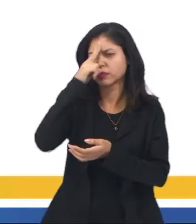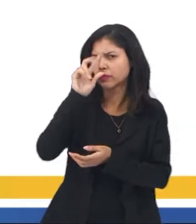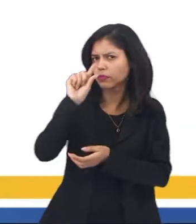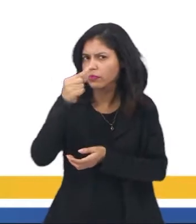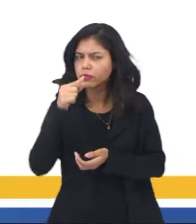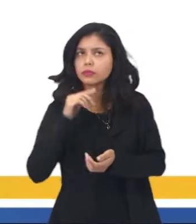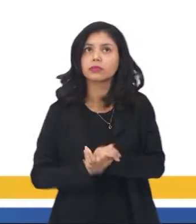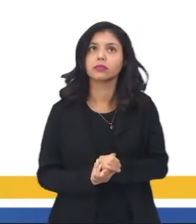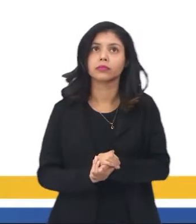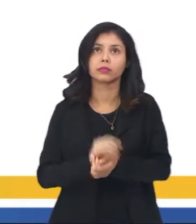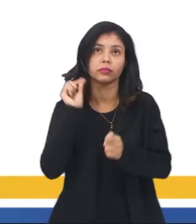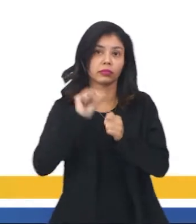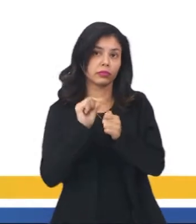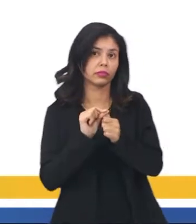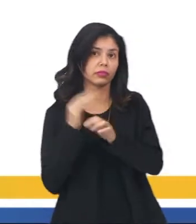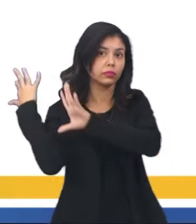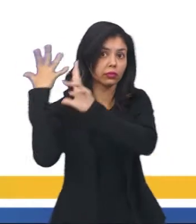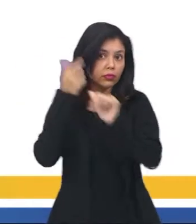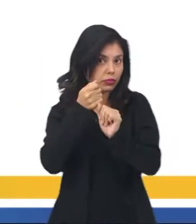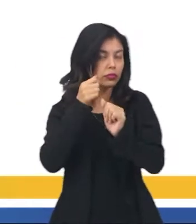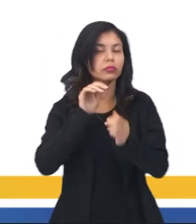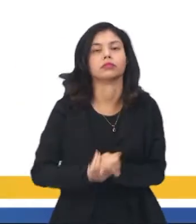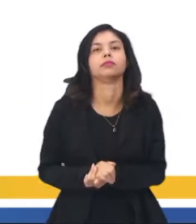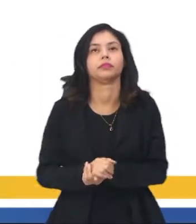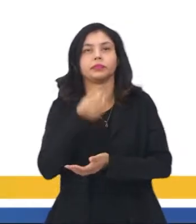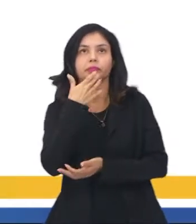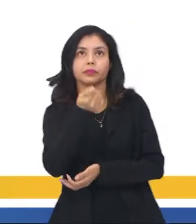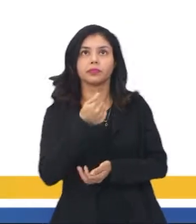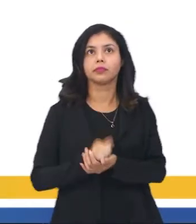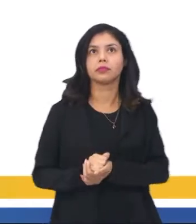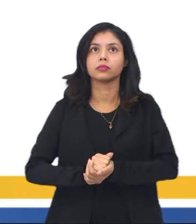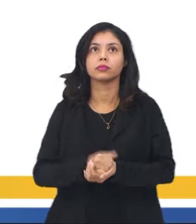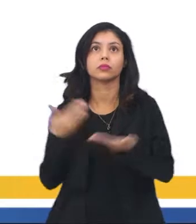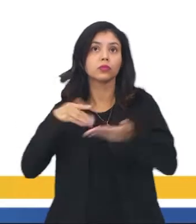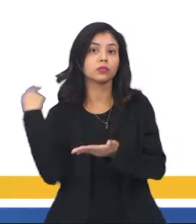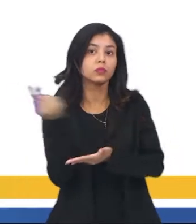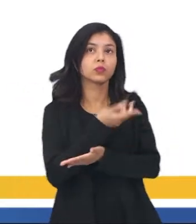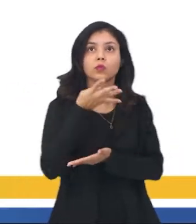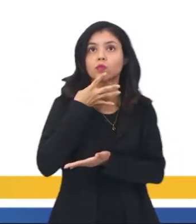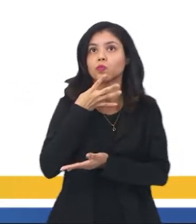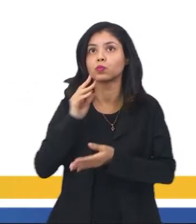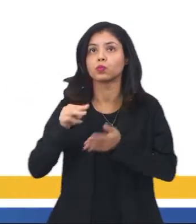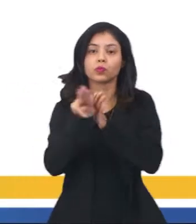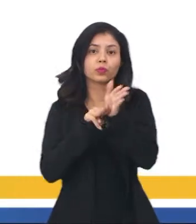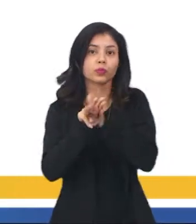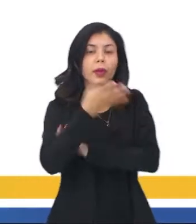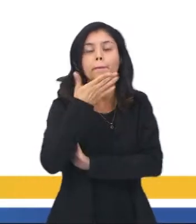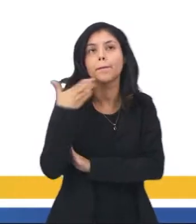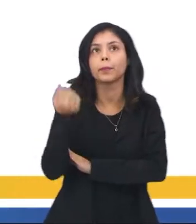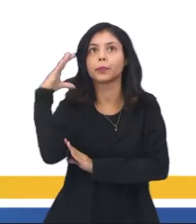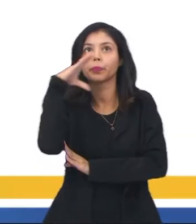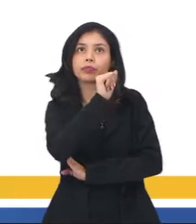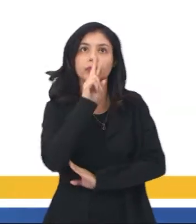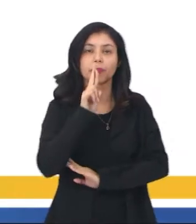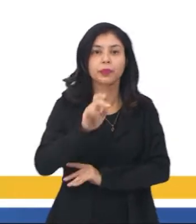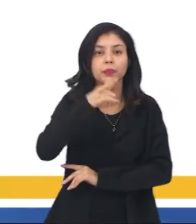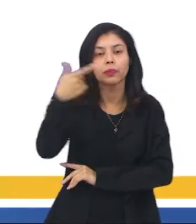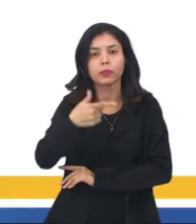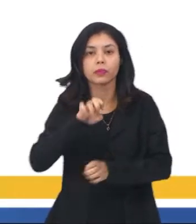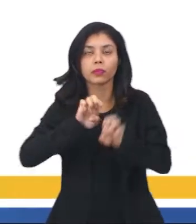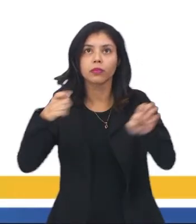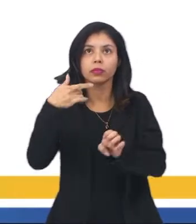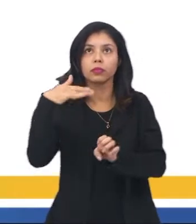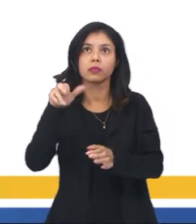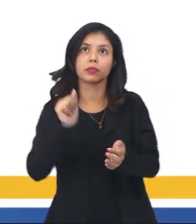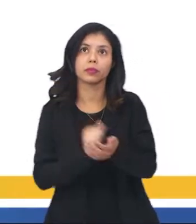mais, né, a gente vai ter que fazer uma certa retomada, ok? Então vamos lá. Hoje você conhecerá o método mais rápido de se resolver uma equação do